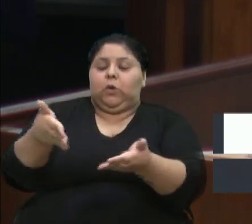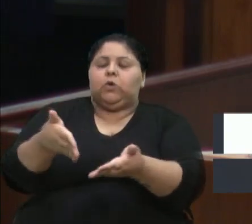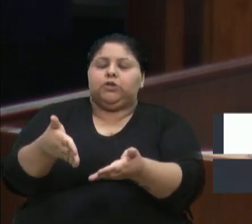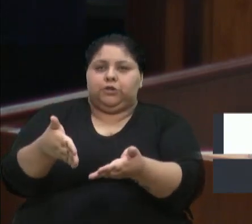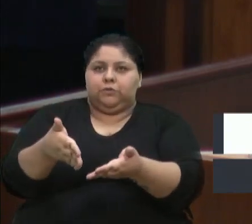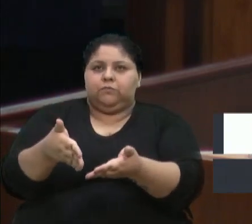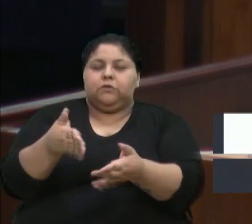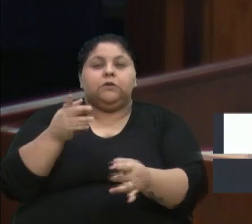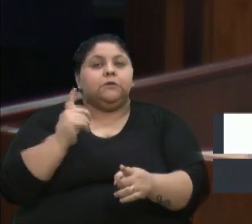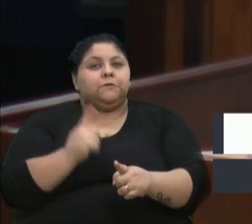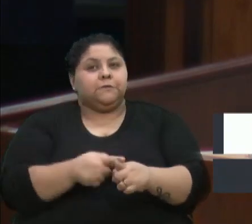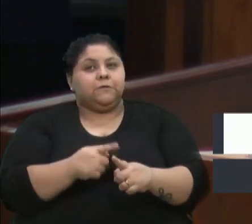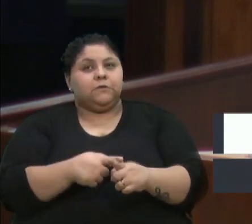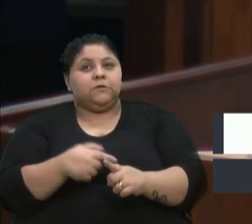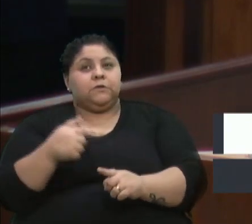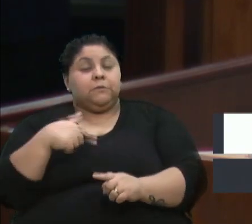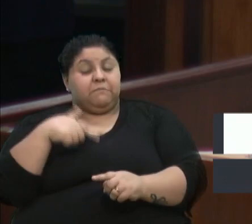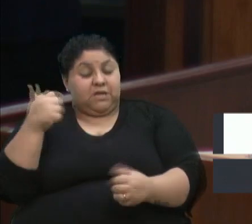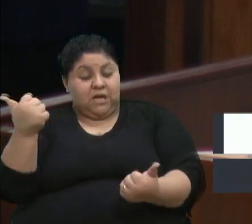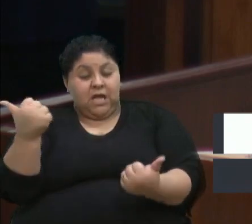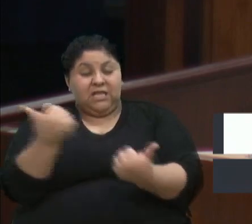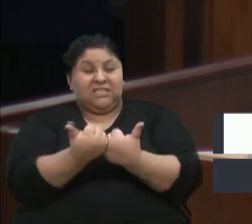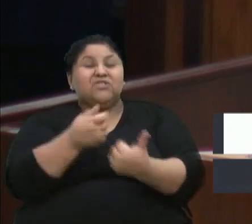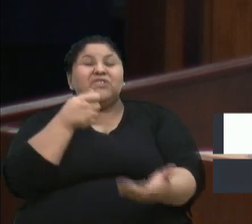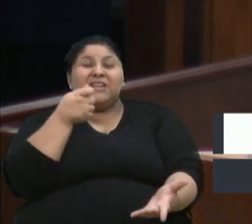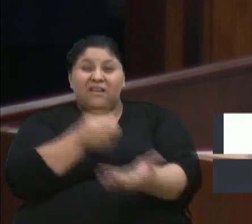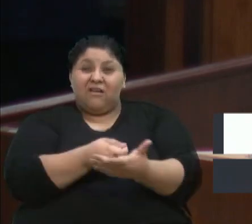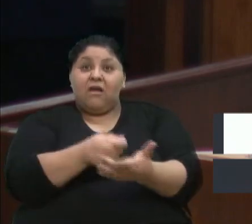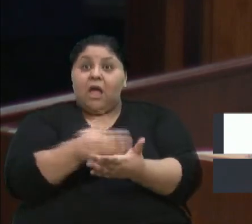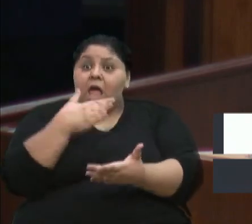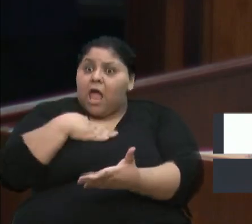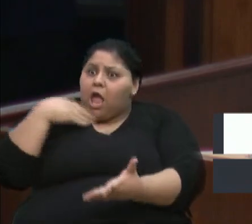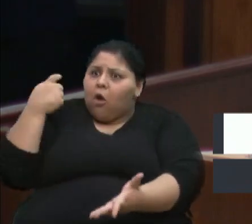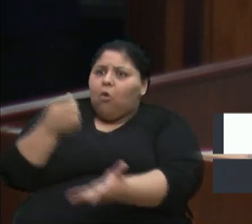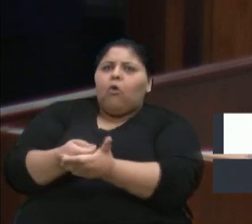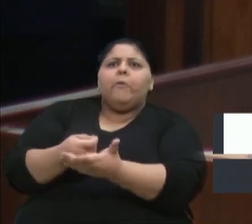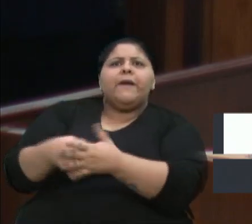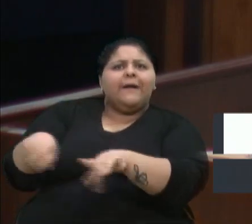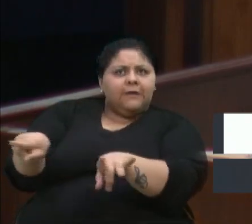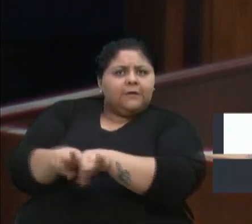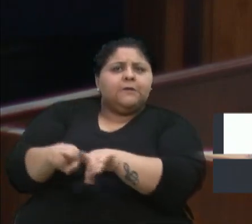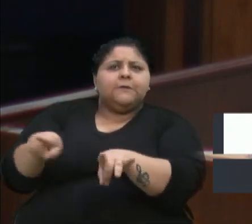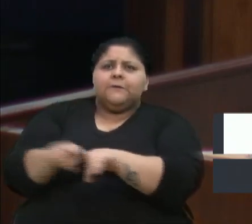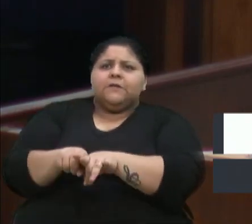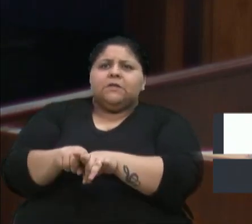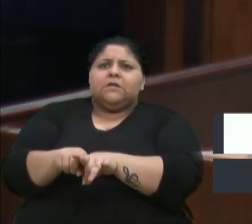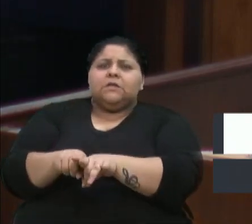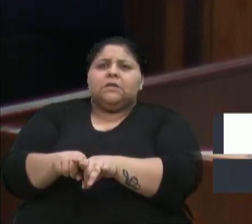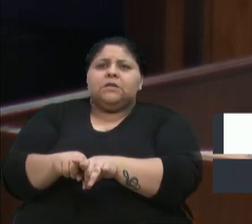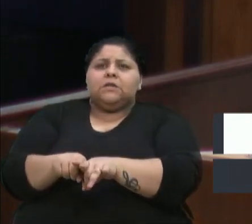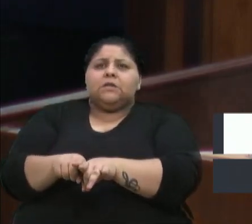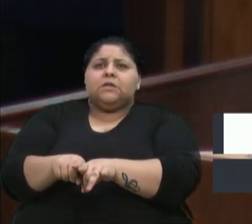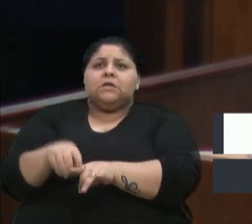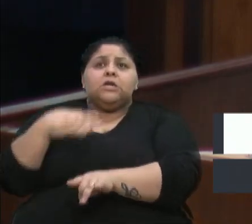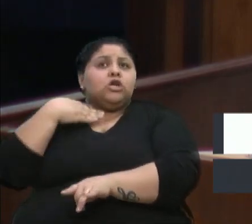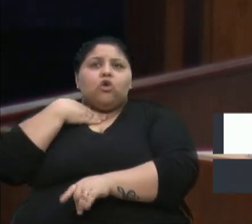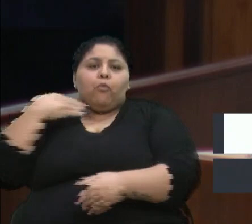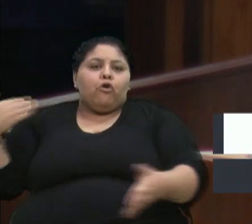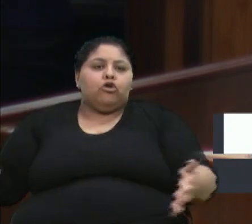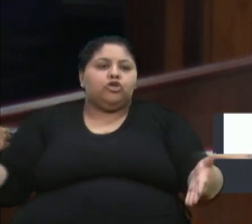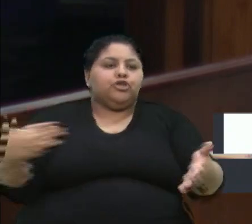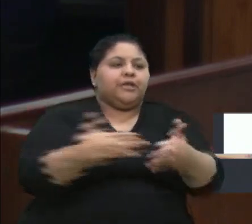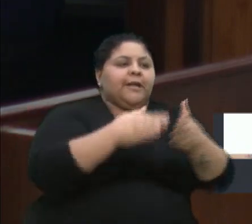Porque minha assessoria é cobrada, eu sou cobrado, eu sequer posso ir numa missa que eu tenho que andar